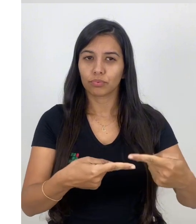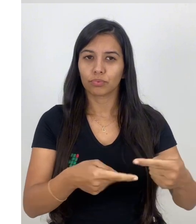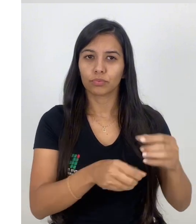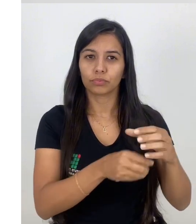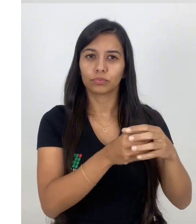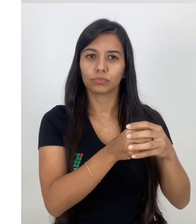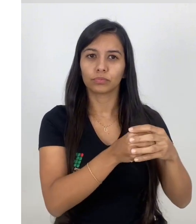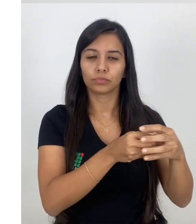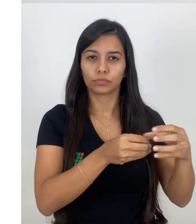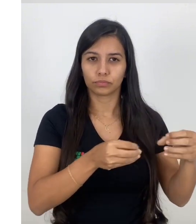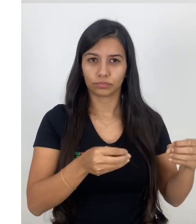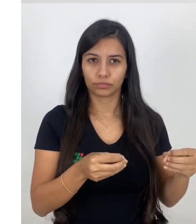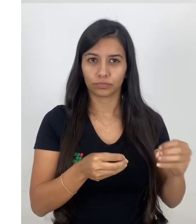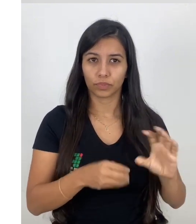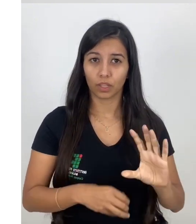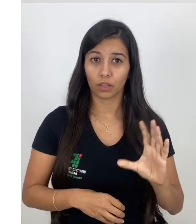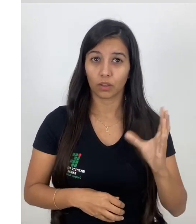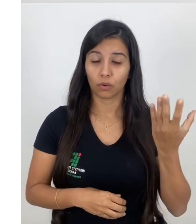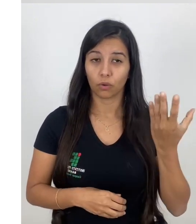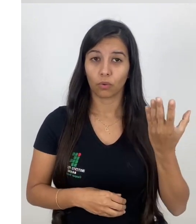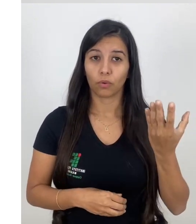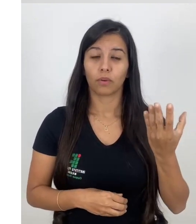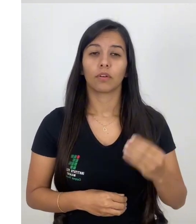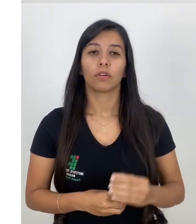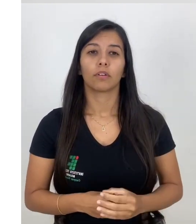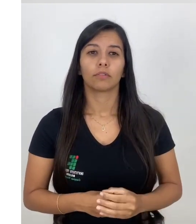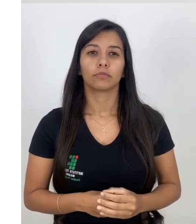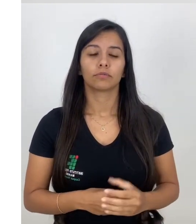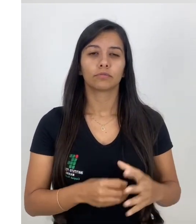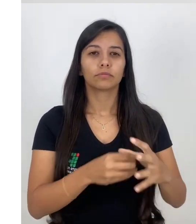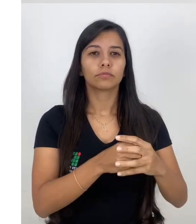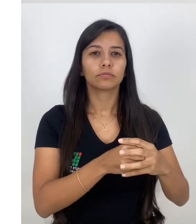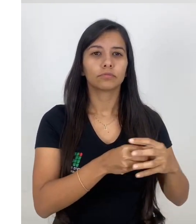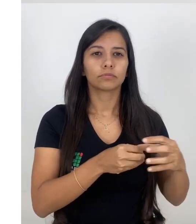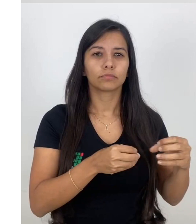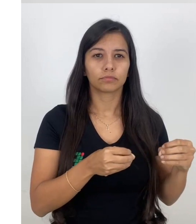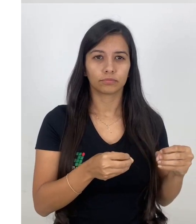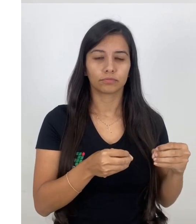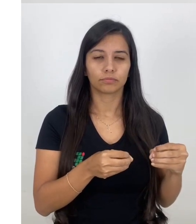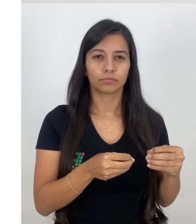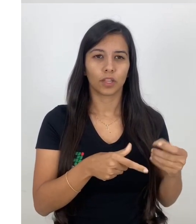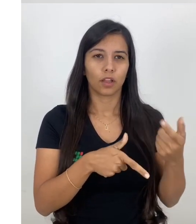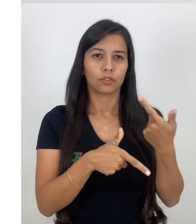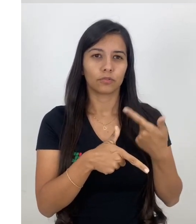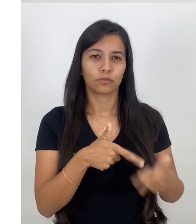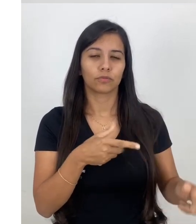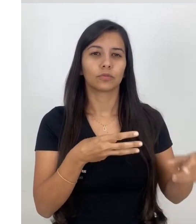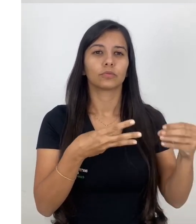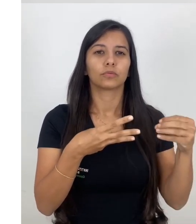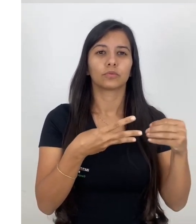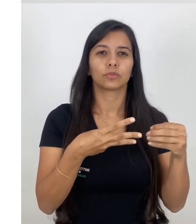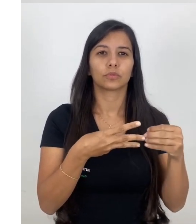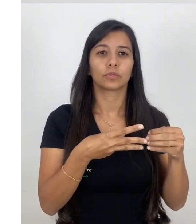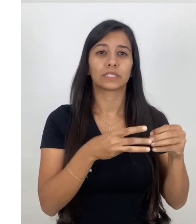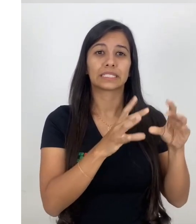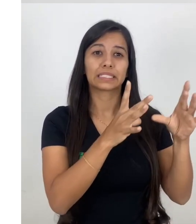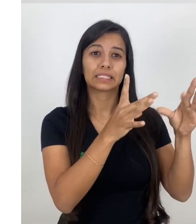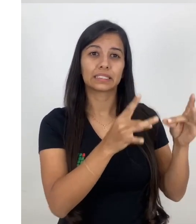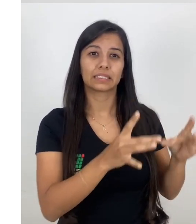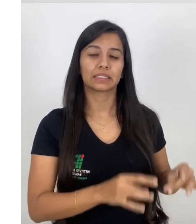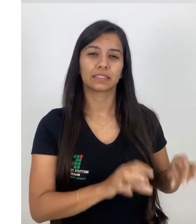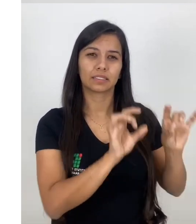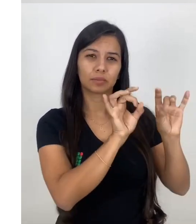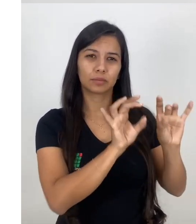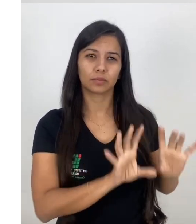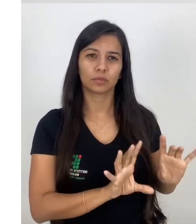reproduzir através da meiose. Então, quando a gente fala de meiose, a gente está falando da divisão celular